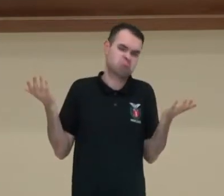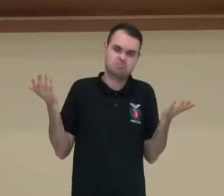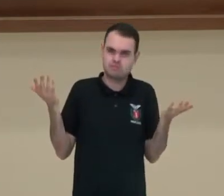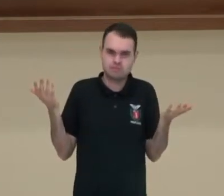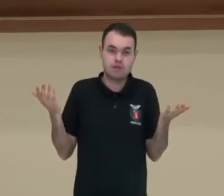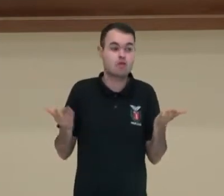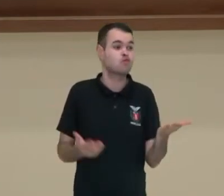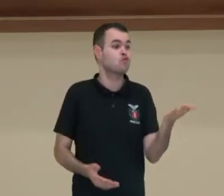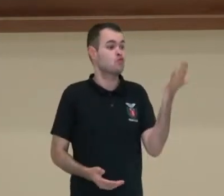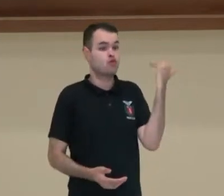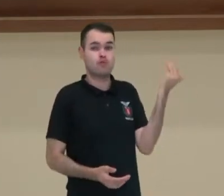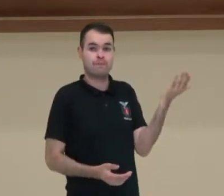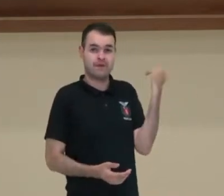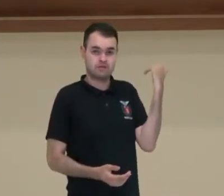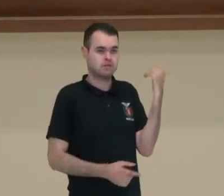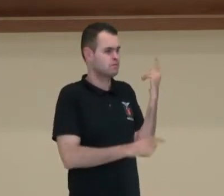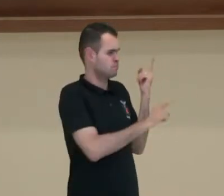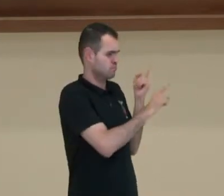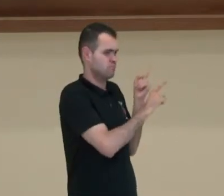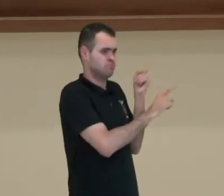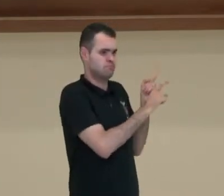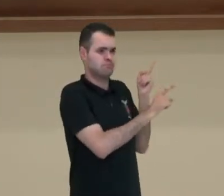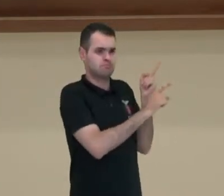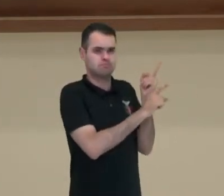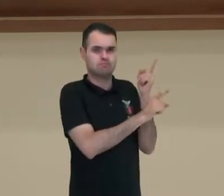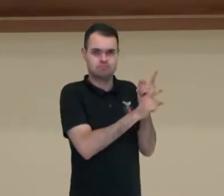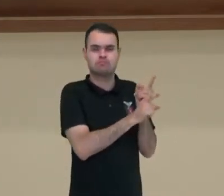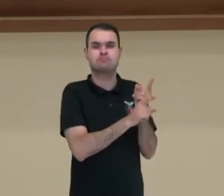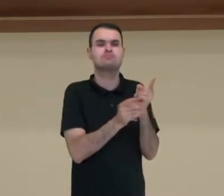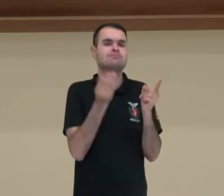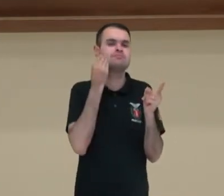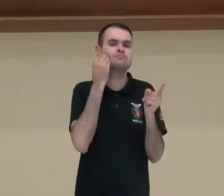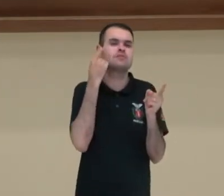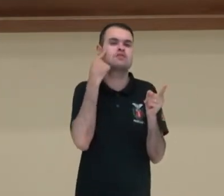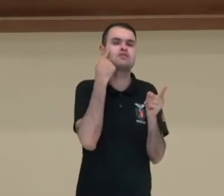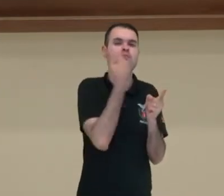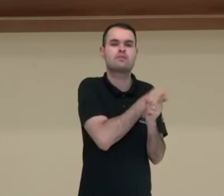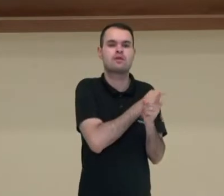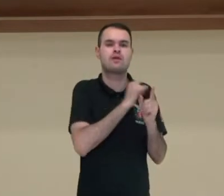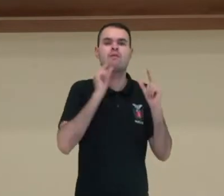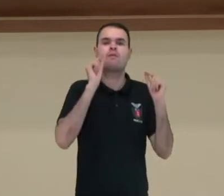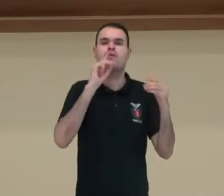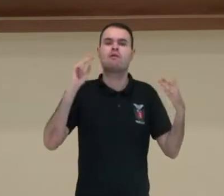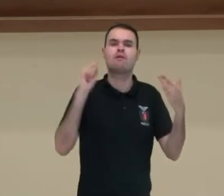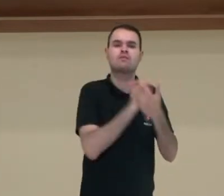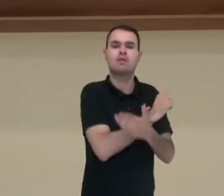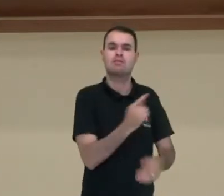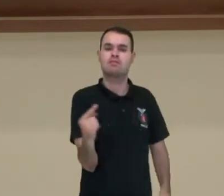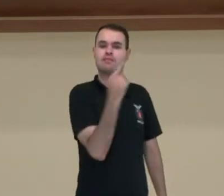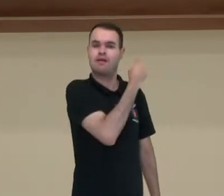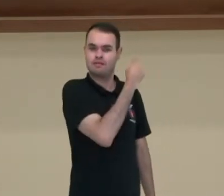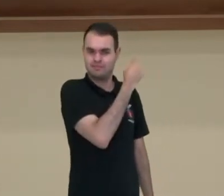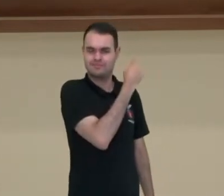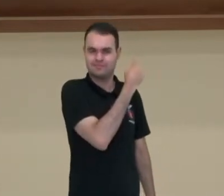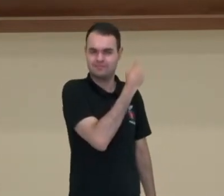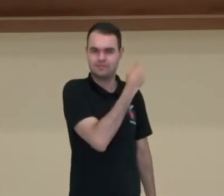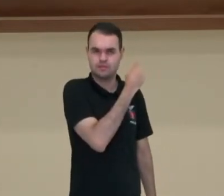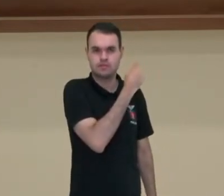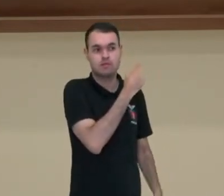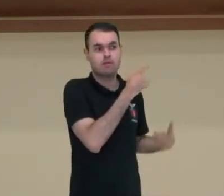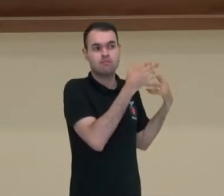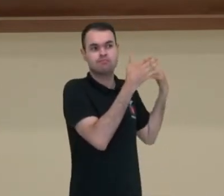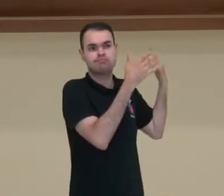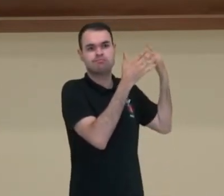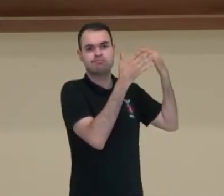no passado, encontrando essas pistas para descobrir o que aconteceu naquele momento. E ali você vai, através de